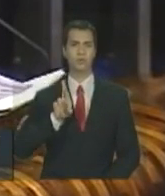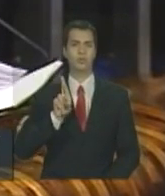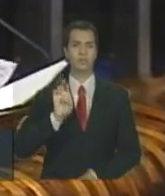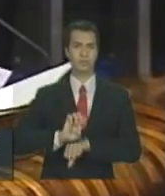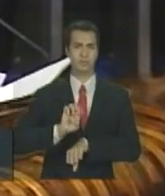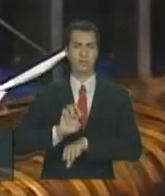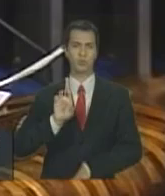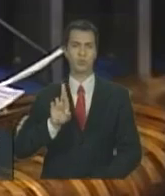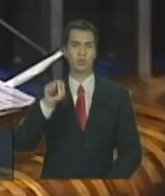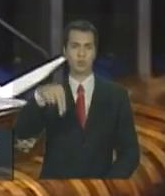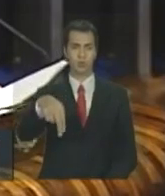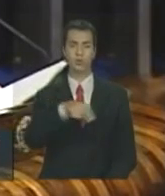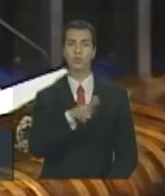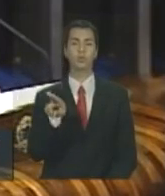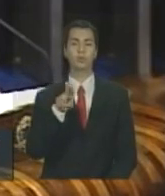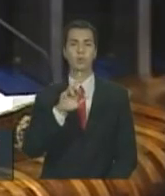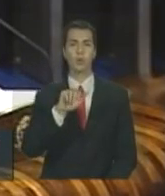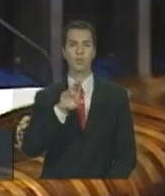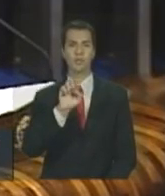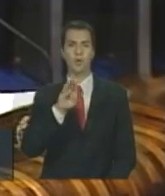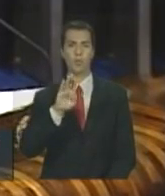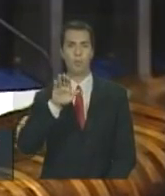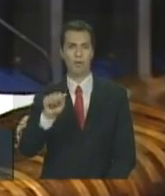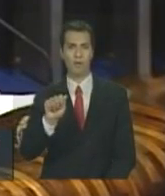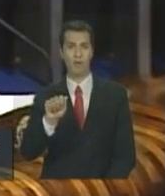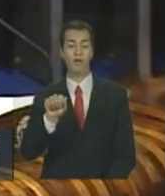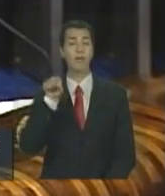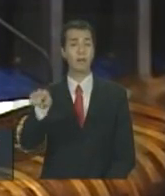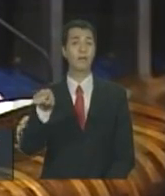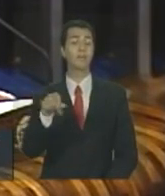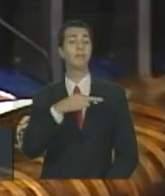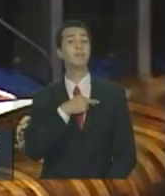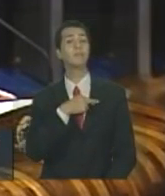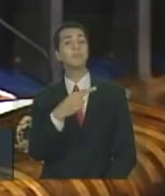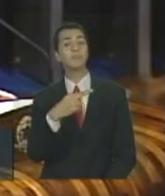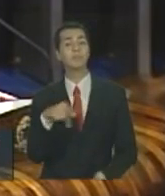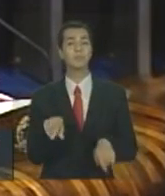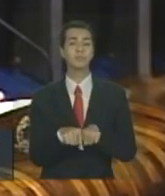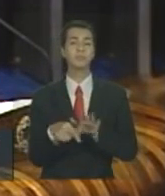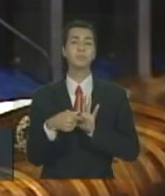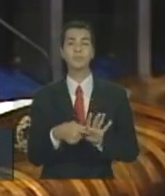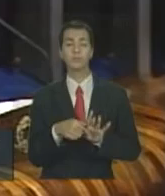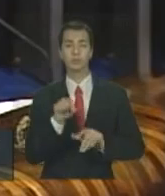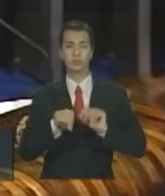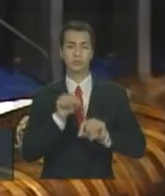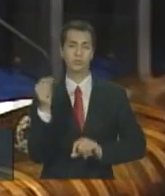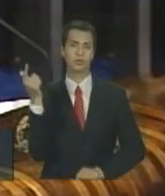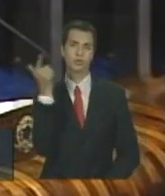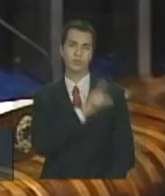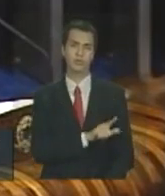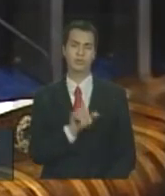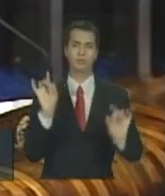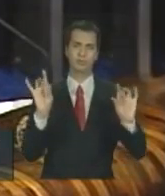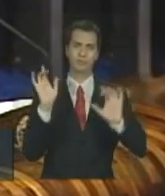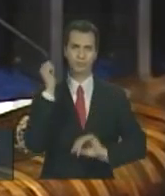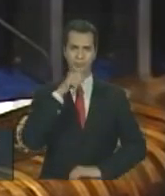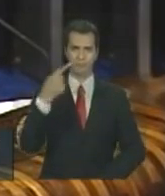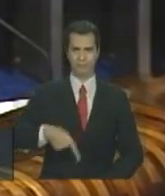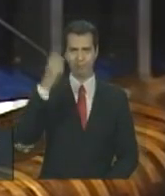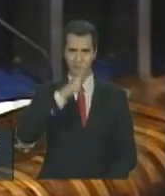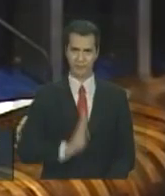Rosalba Ciarline, que representa aqui também uma conquista especial das mulheres